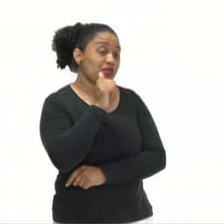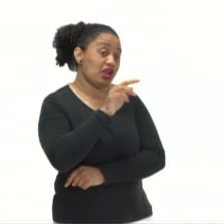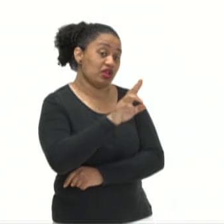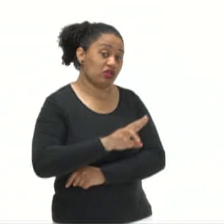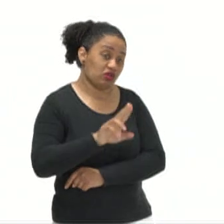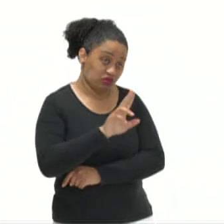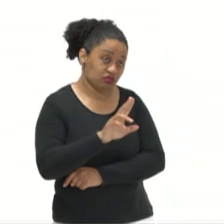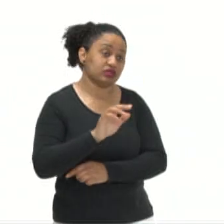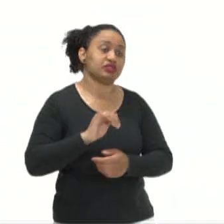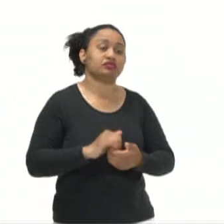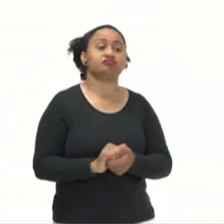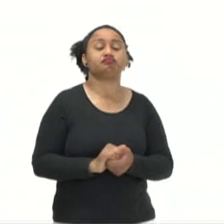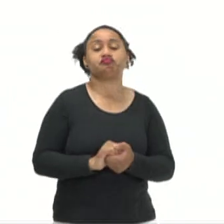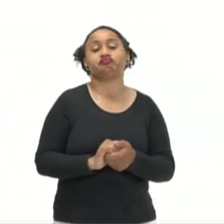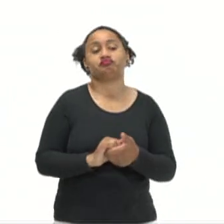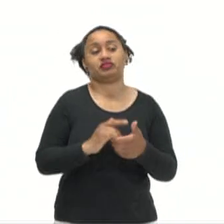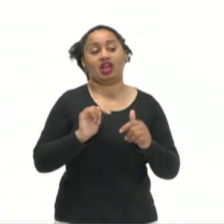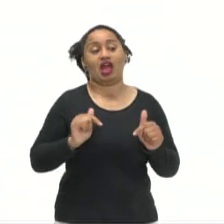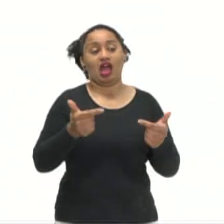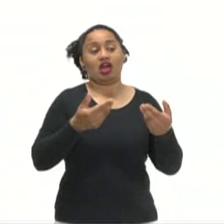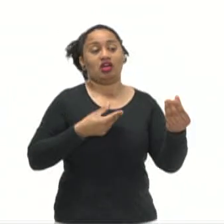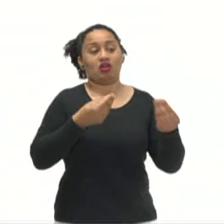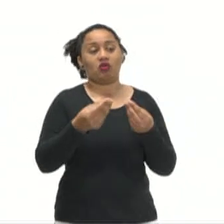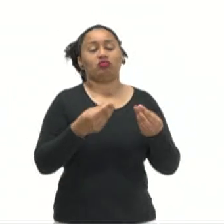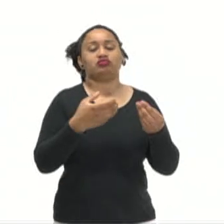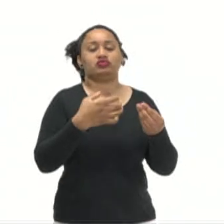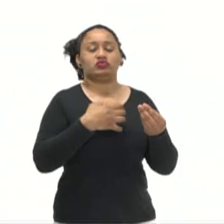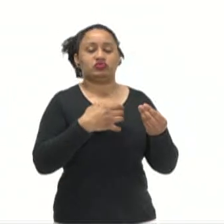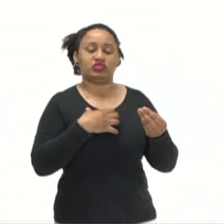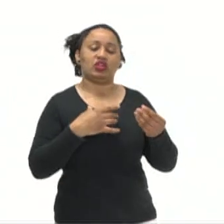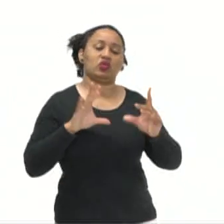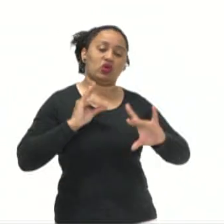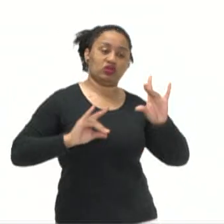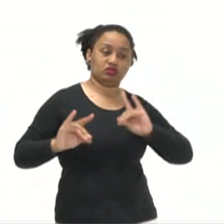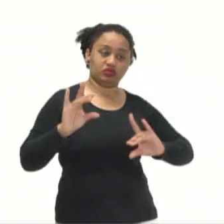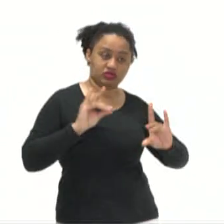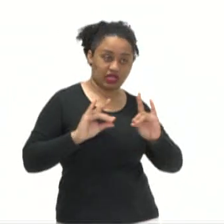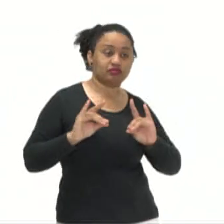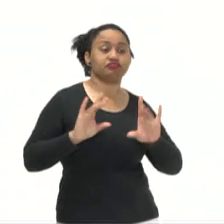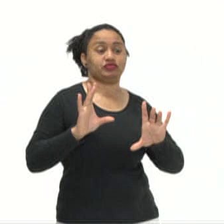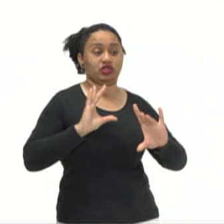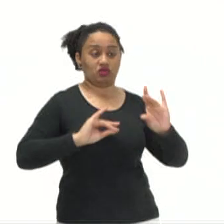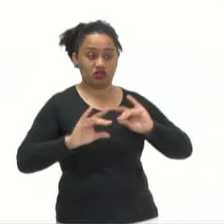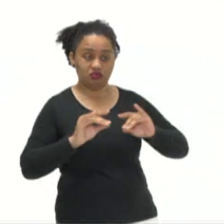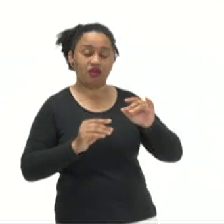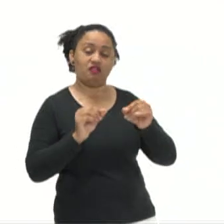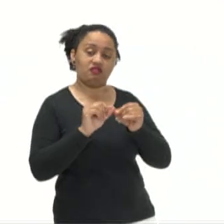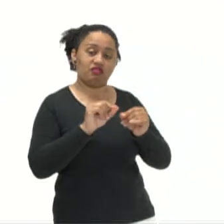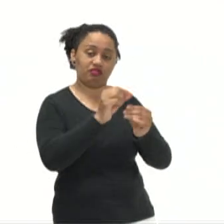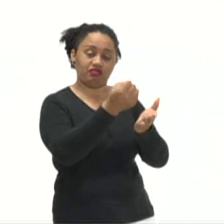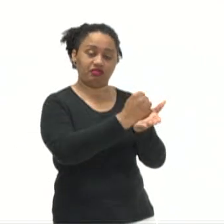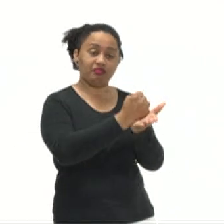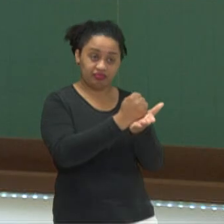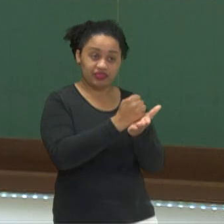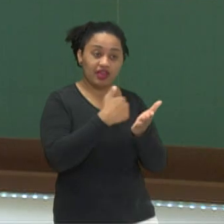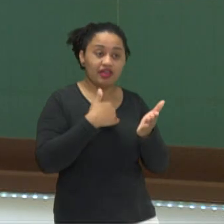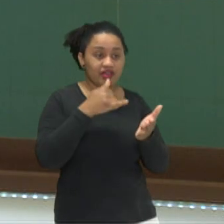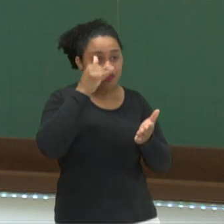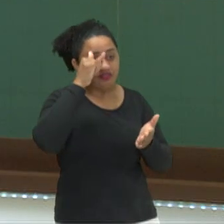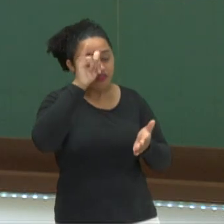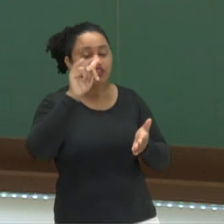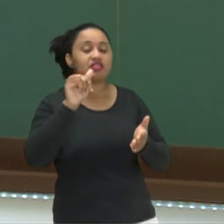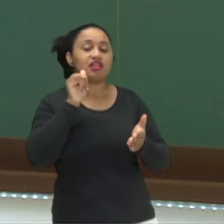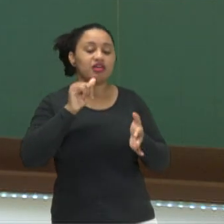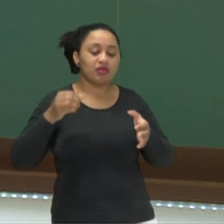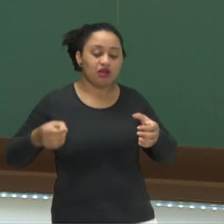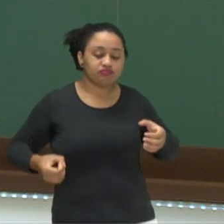utiliza, ela age, né, de forma hormonal. Então, o hormônio sintético, ele vai impedir que a